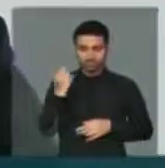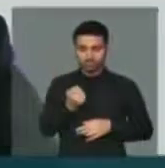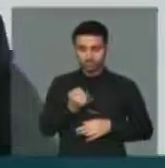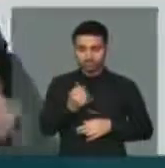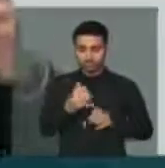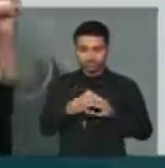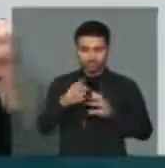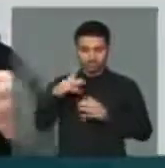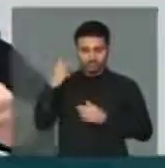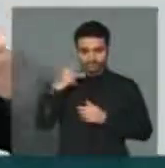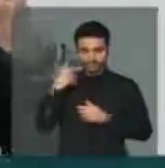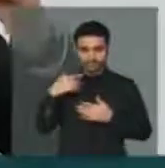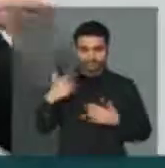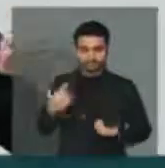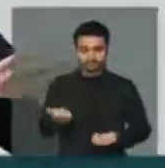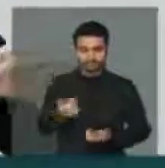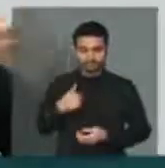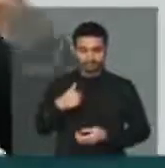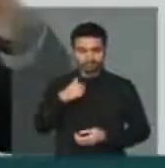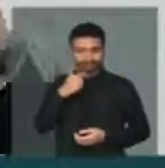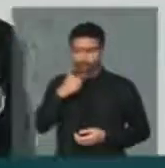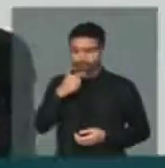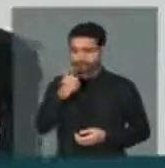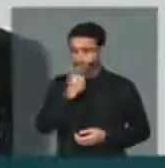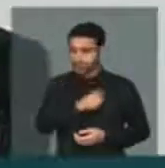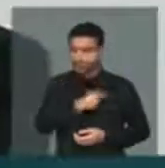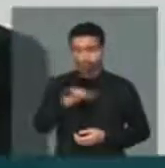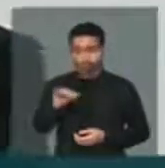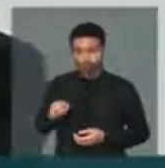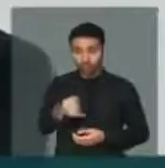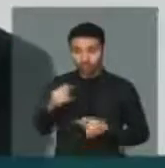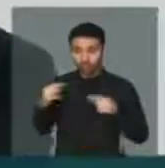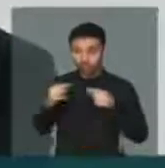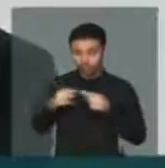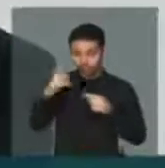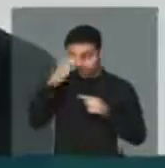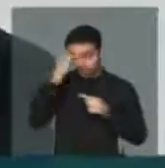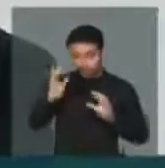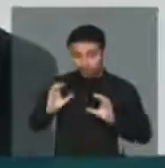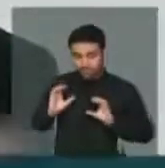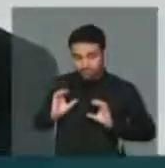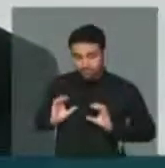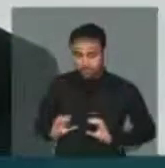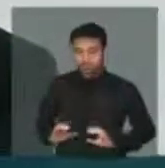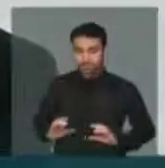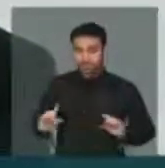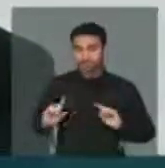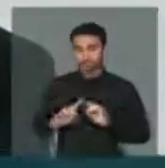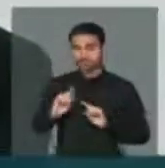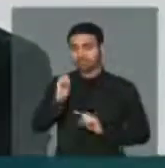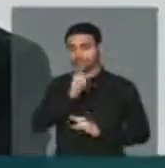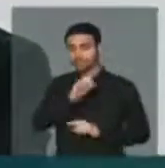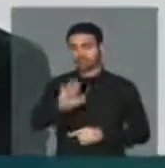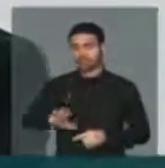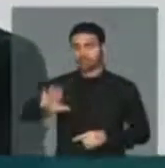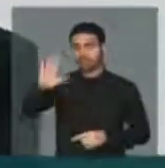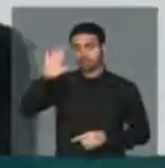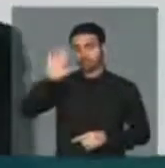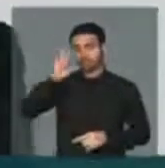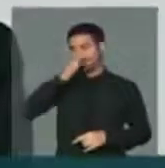partidos, eram poucas as possibilidades e oportunidades do cidadão comum ser candidato a algum cargo